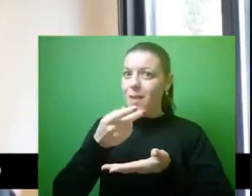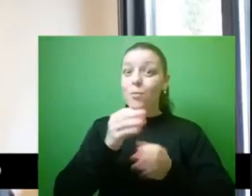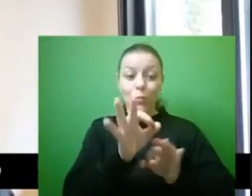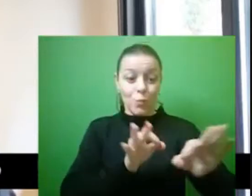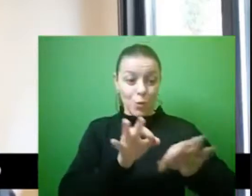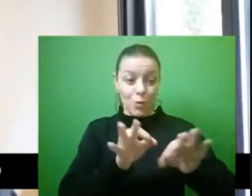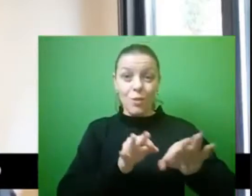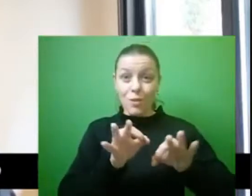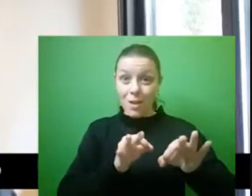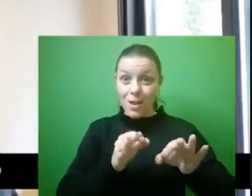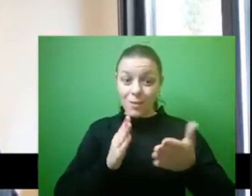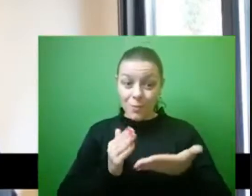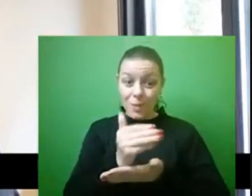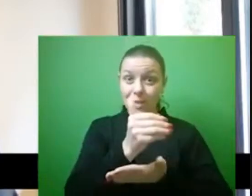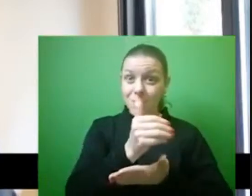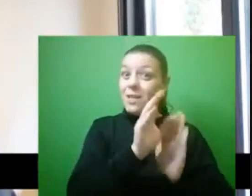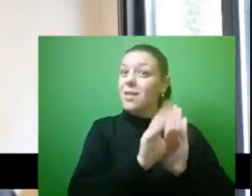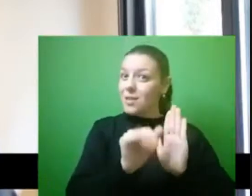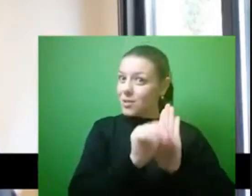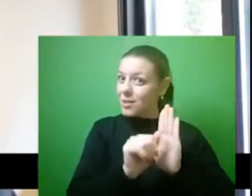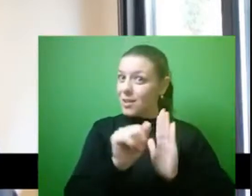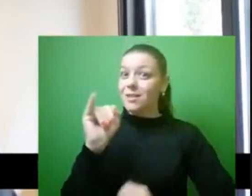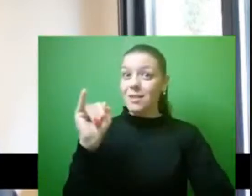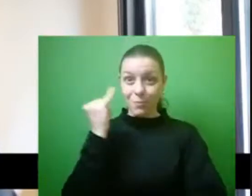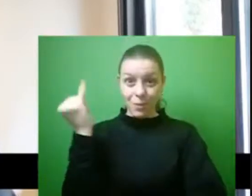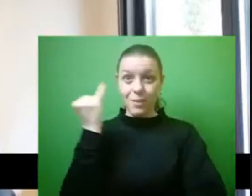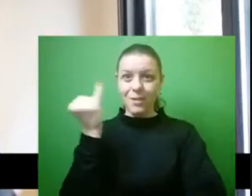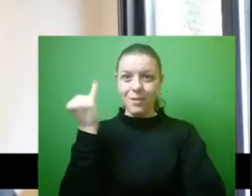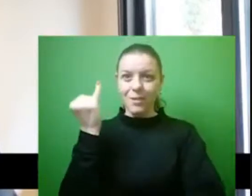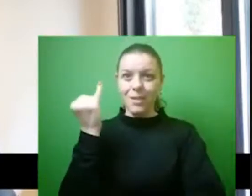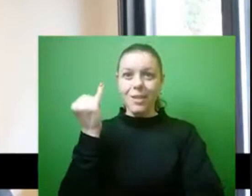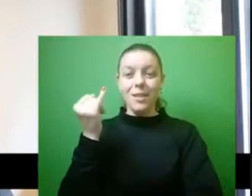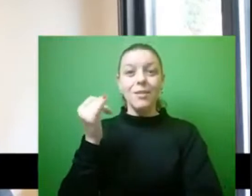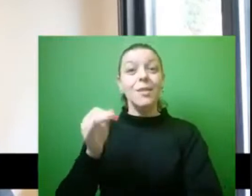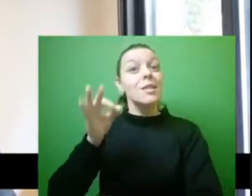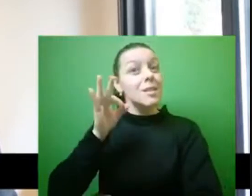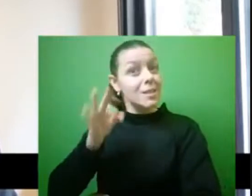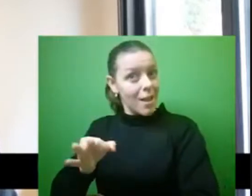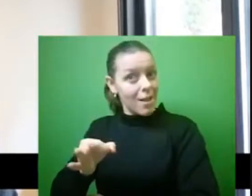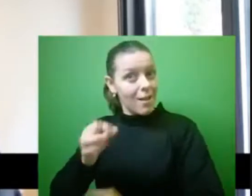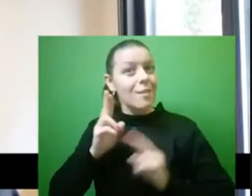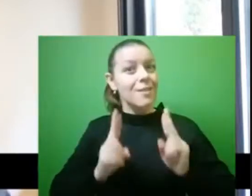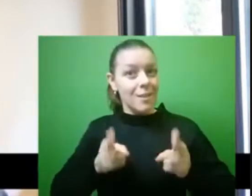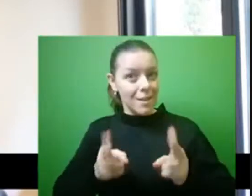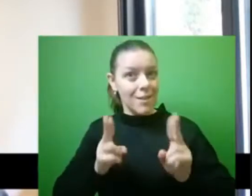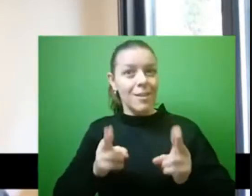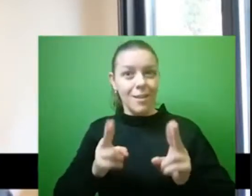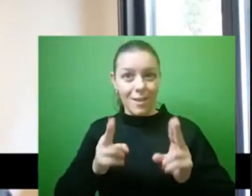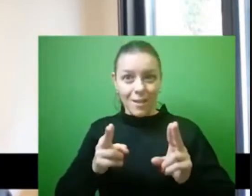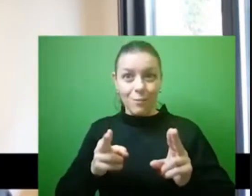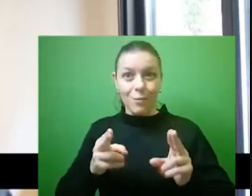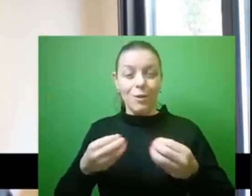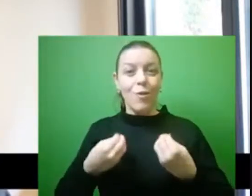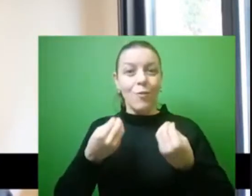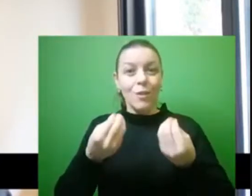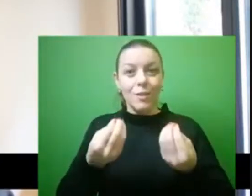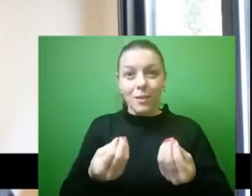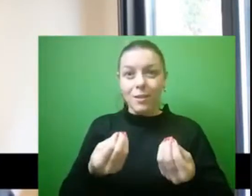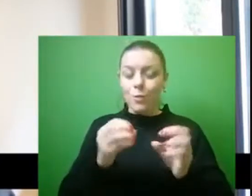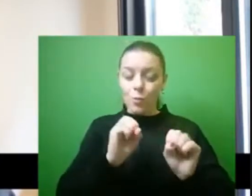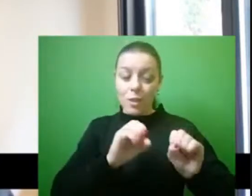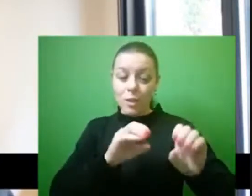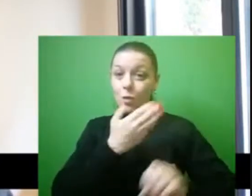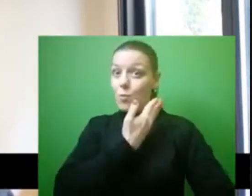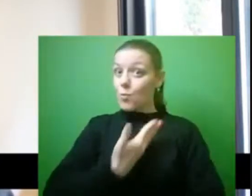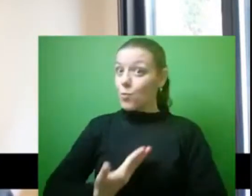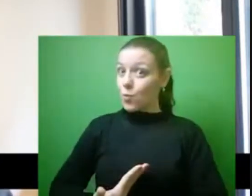estudantes seguem conquistando prêmios e tendo projetos contemplados em editais importantes. Estejam certos